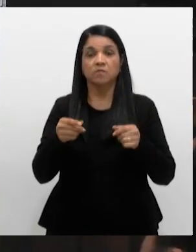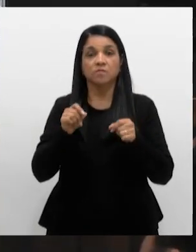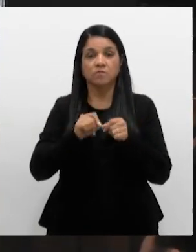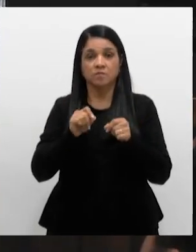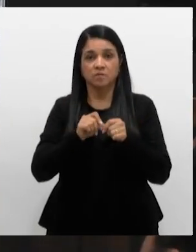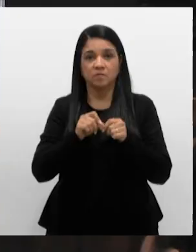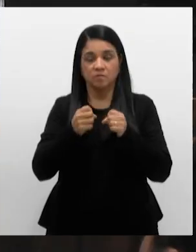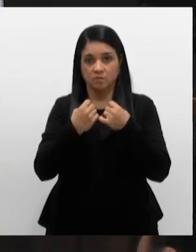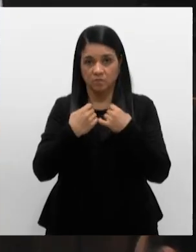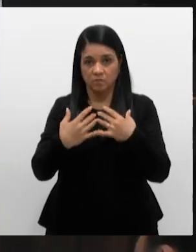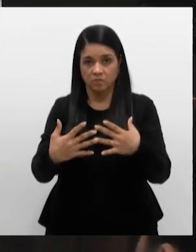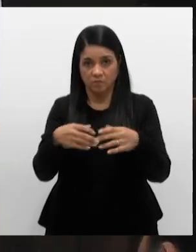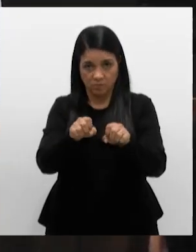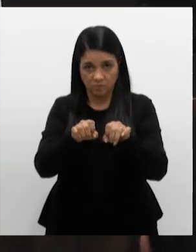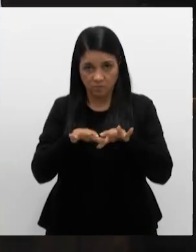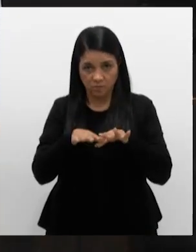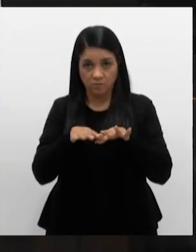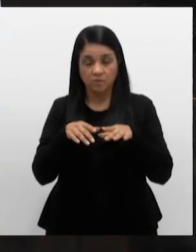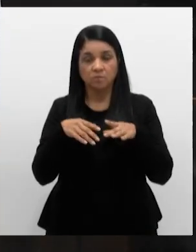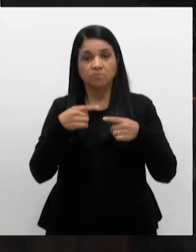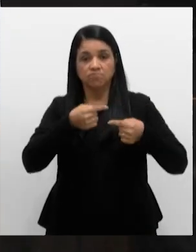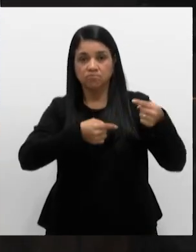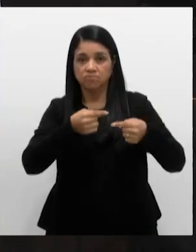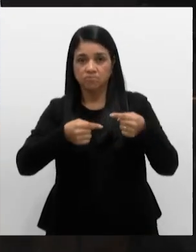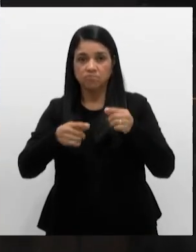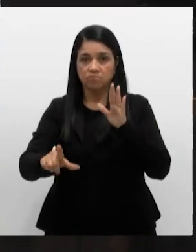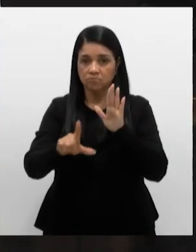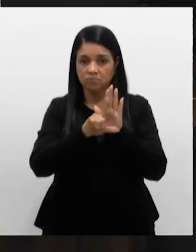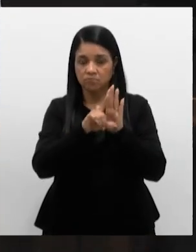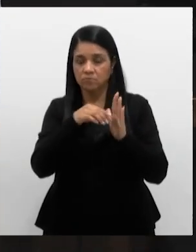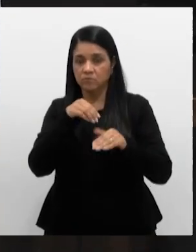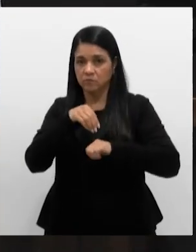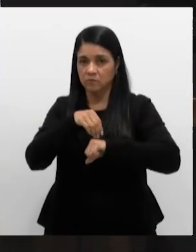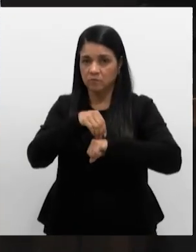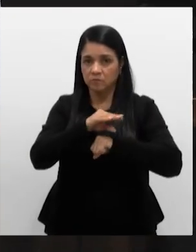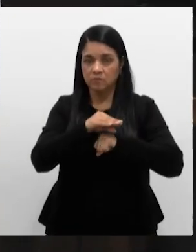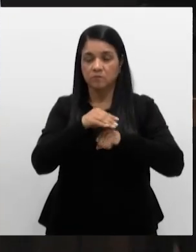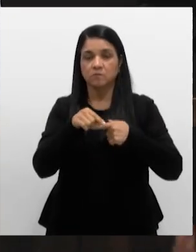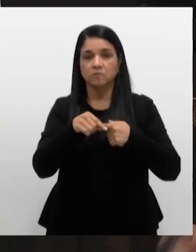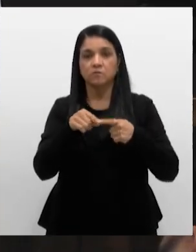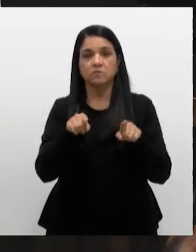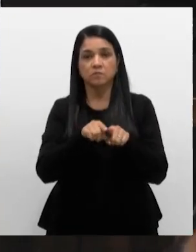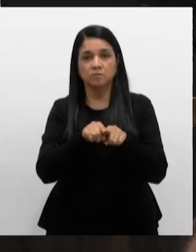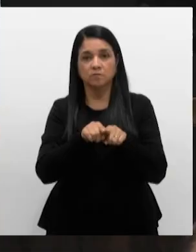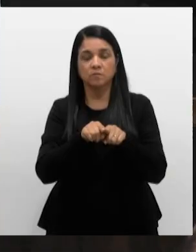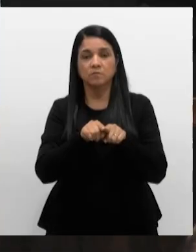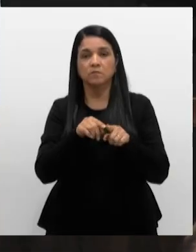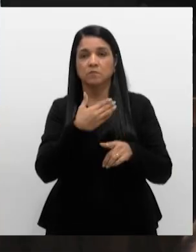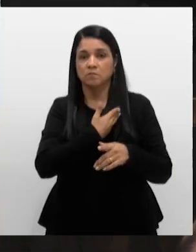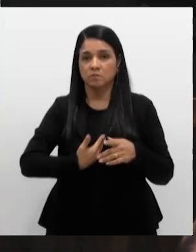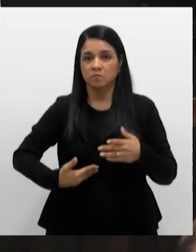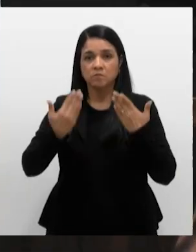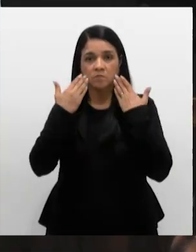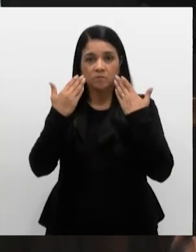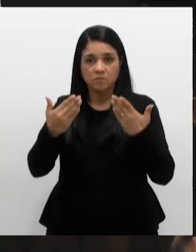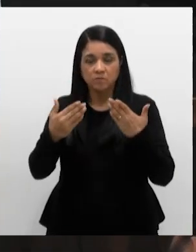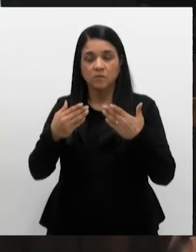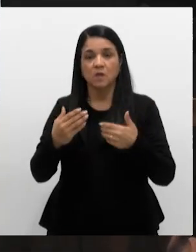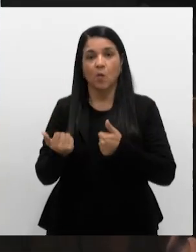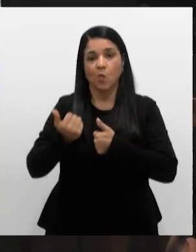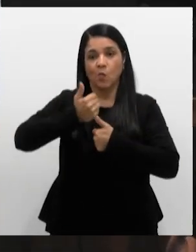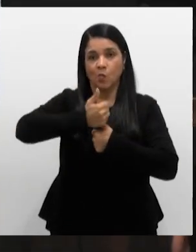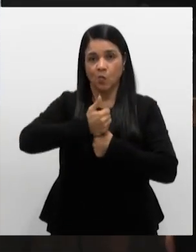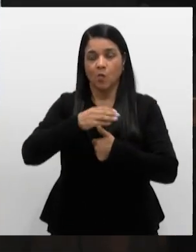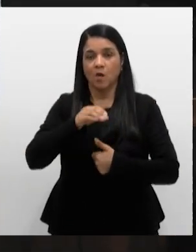suas sessões, onde foi apreciada a legalidade da indicação, bem como a arguição pública do candidato ao cargo de conselheiro